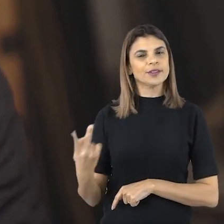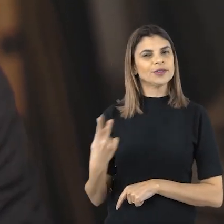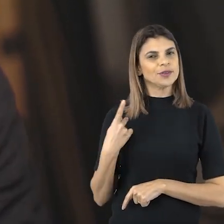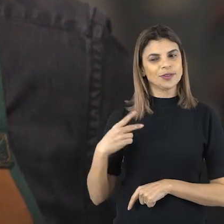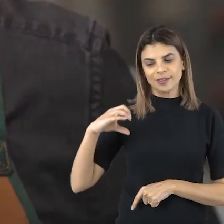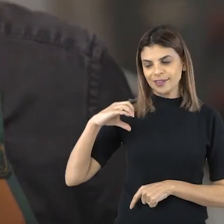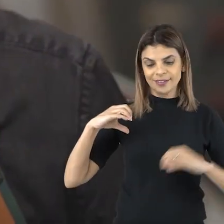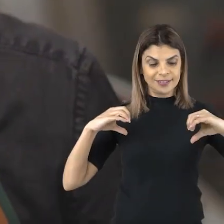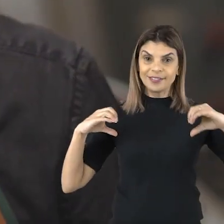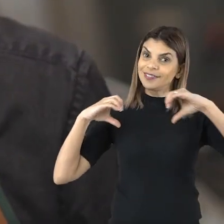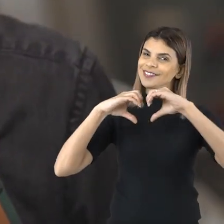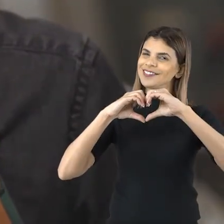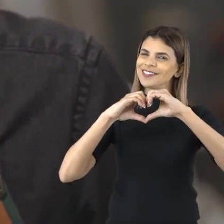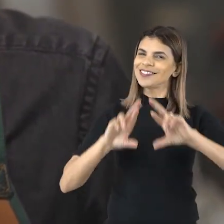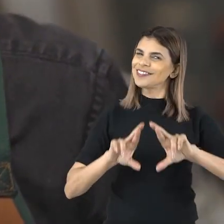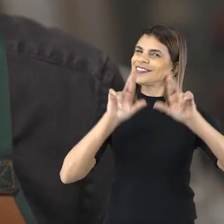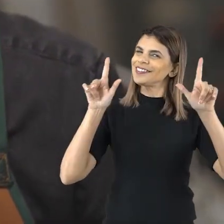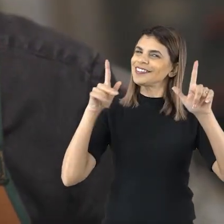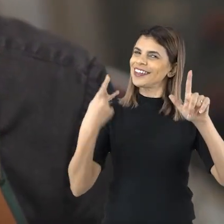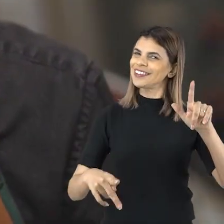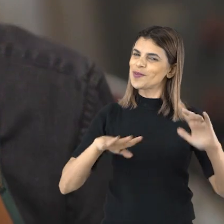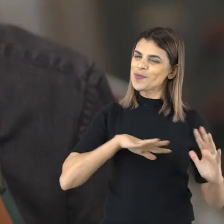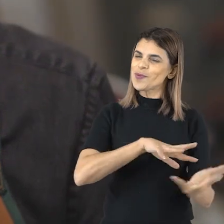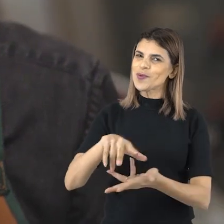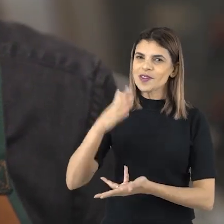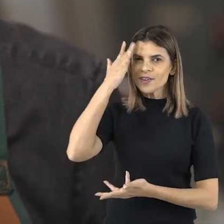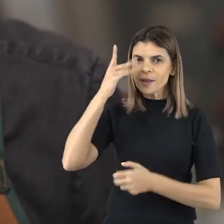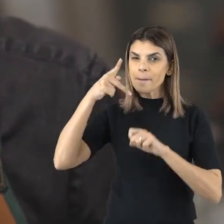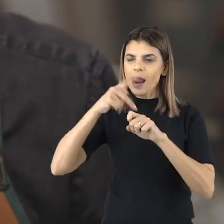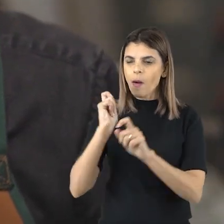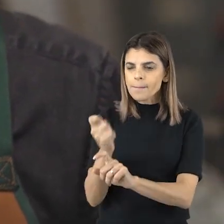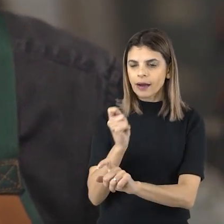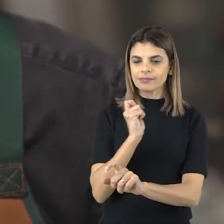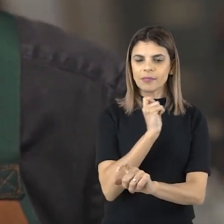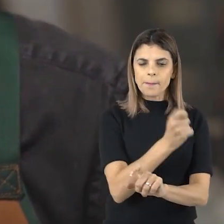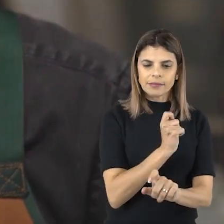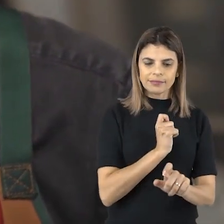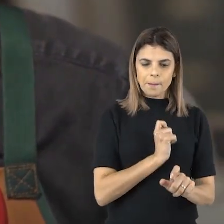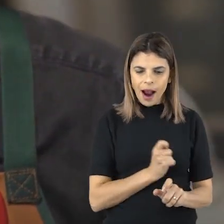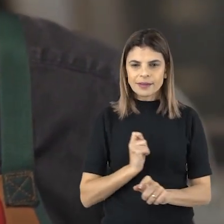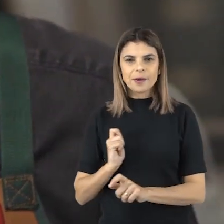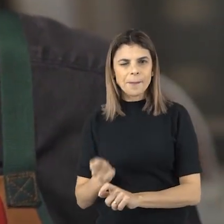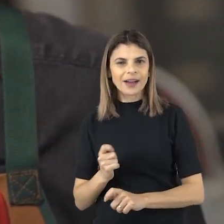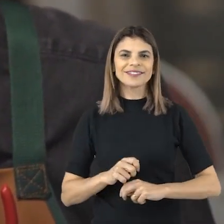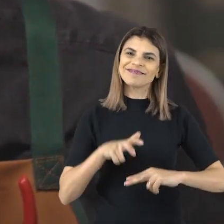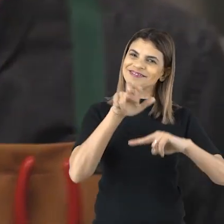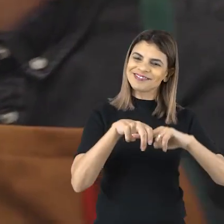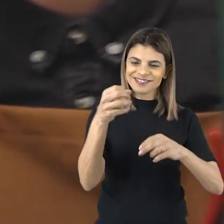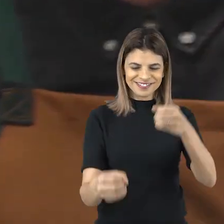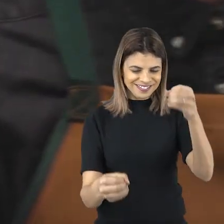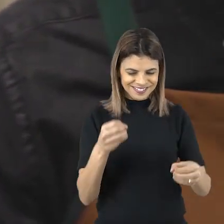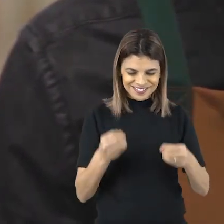coração. Somos dois caras fazendo a diferença nesse mundo imenso. Um prego de cada vez.